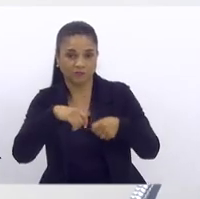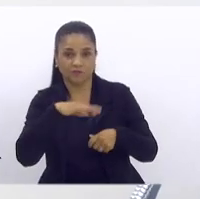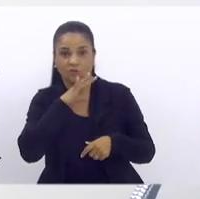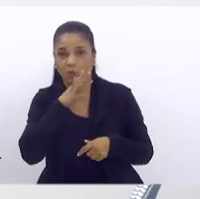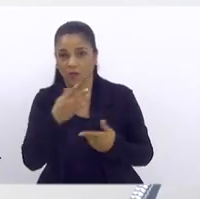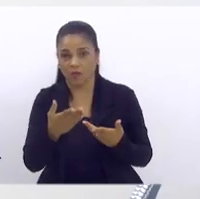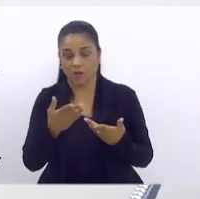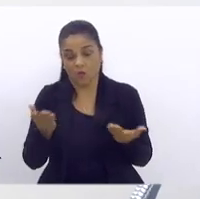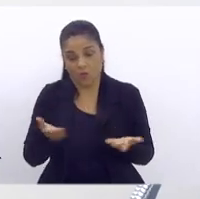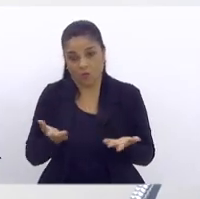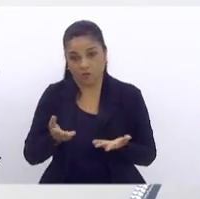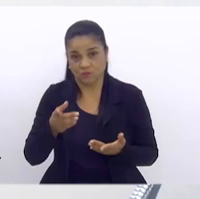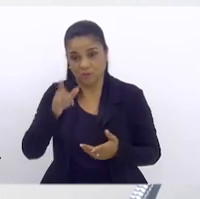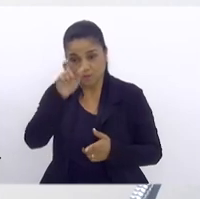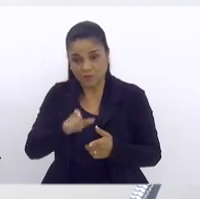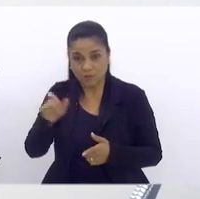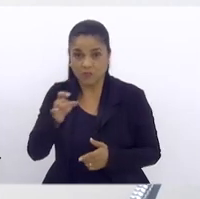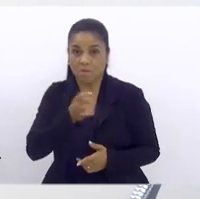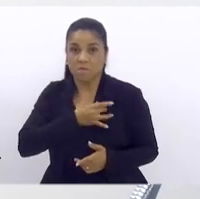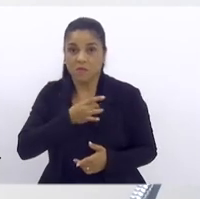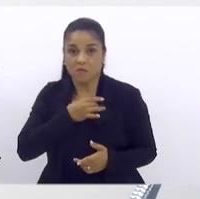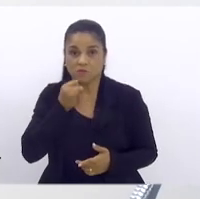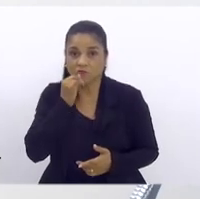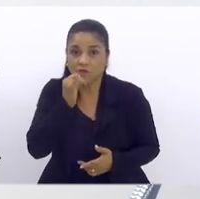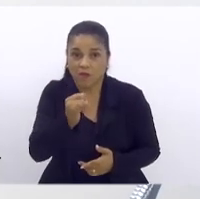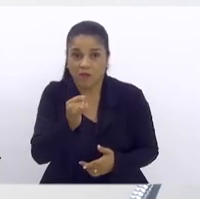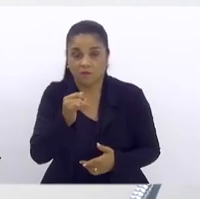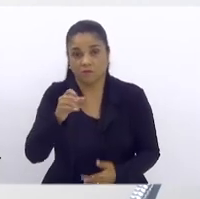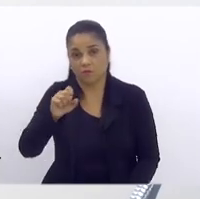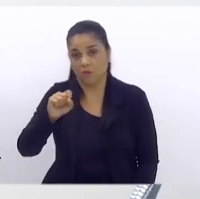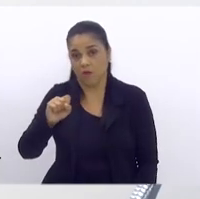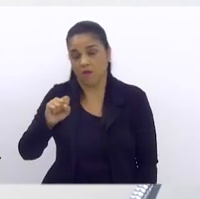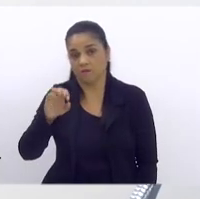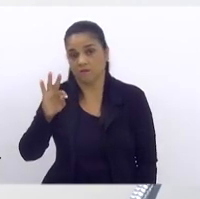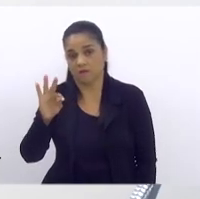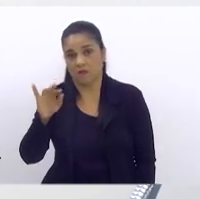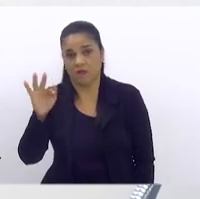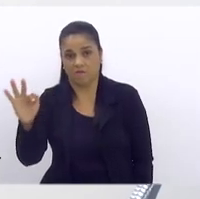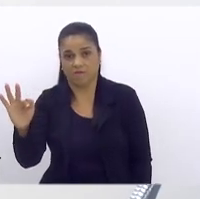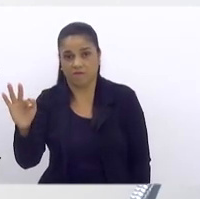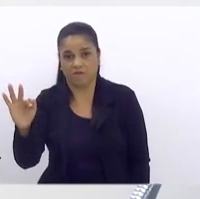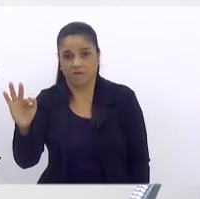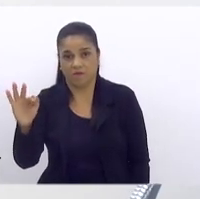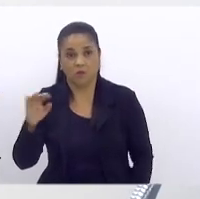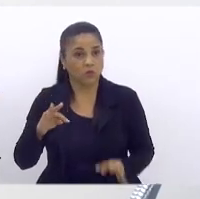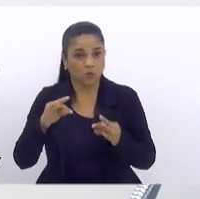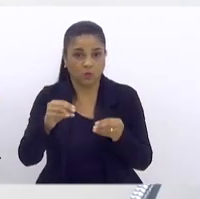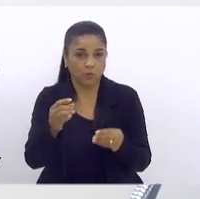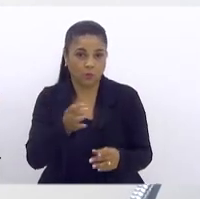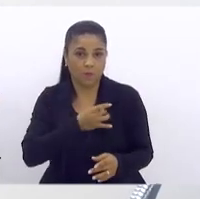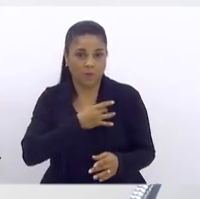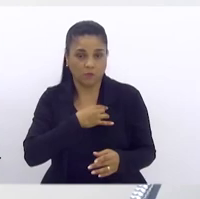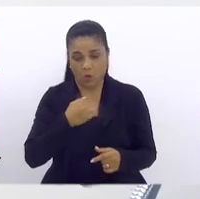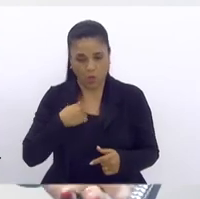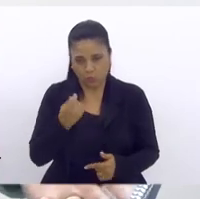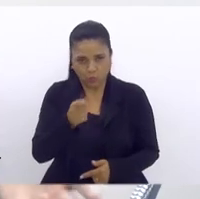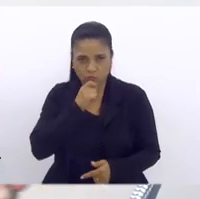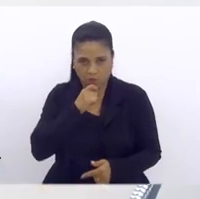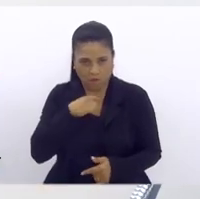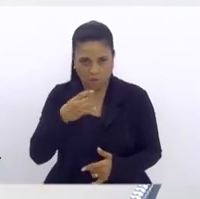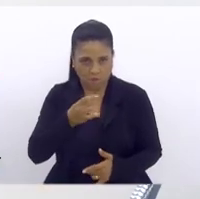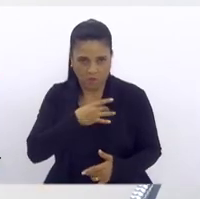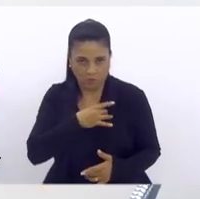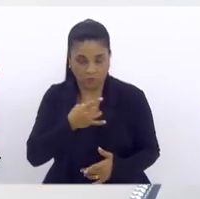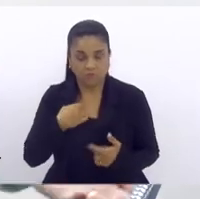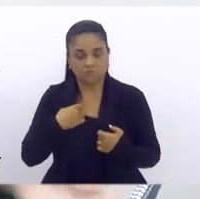Se você for ver, ninguém pode falar sobre o STF, a gente tem medo. Então, assim, realmente nem tenha por conta disso. Então, o legal seria se